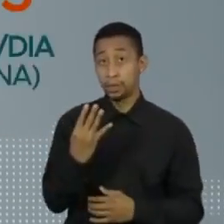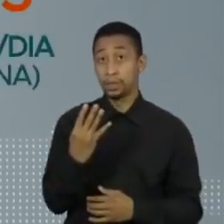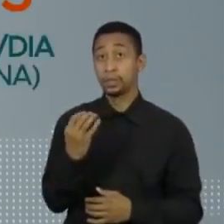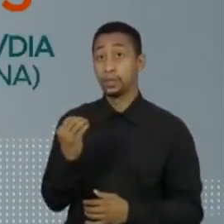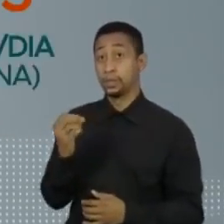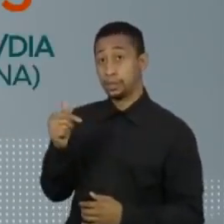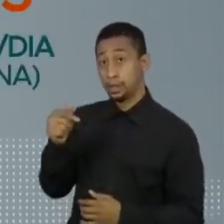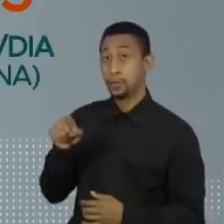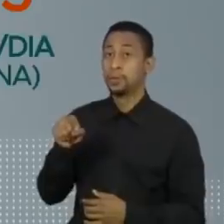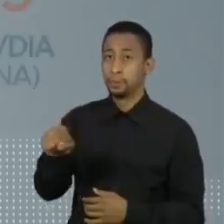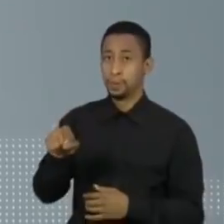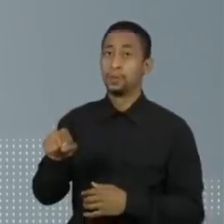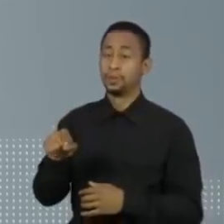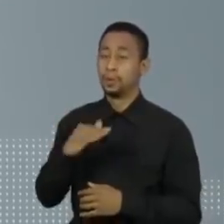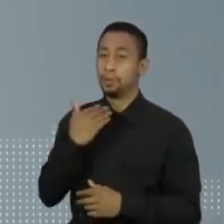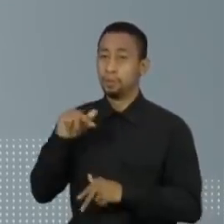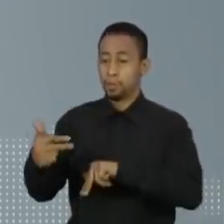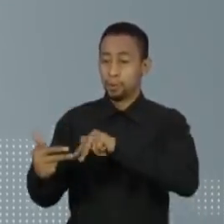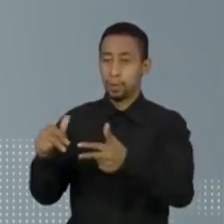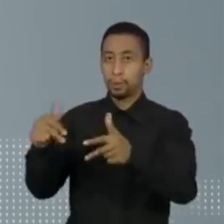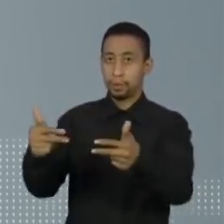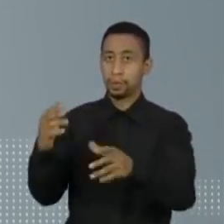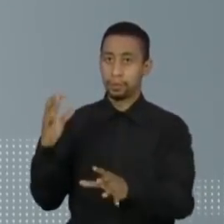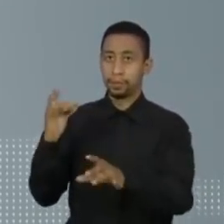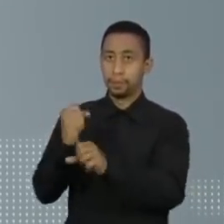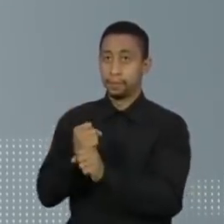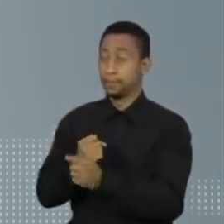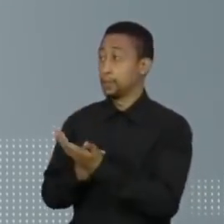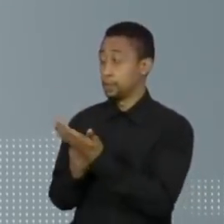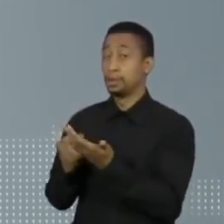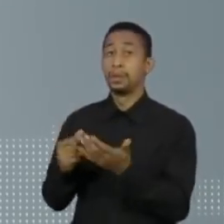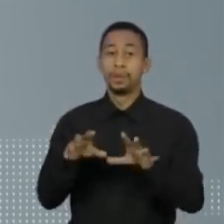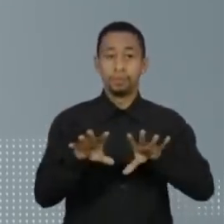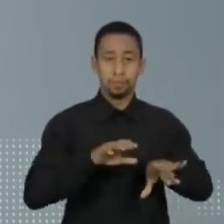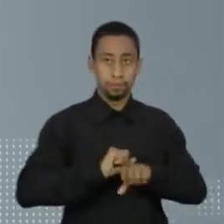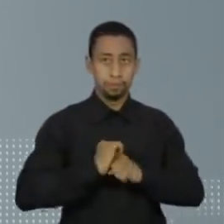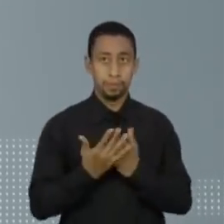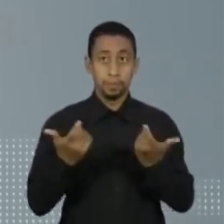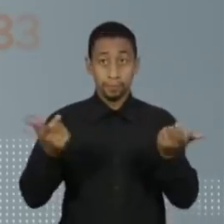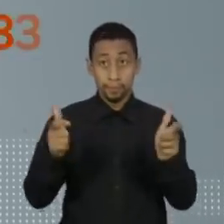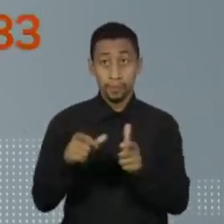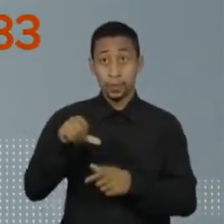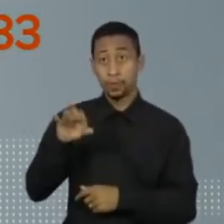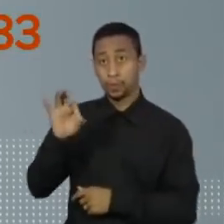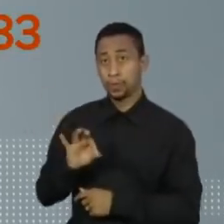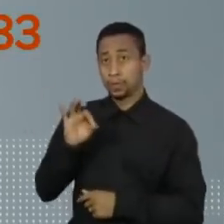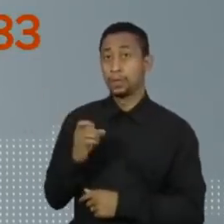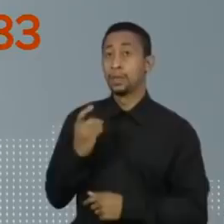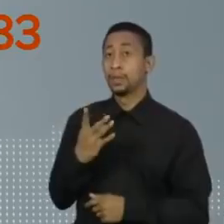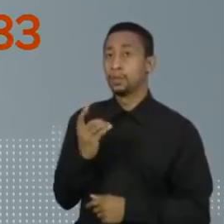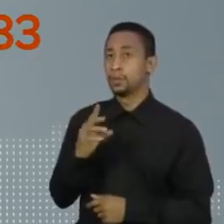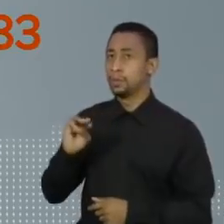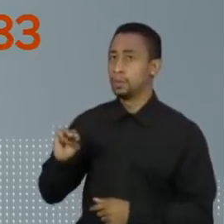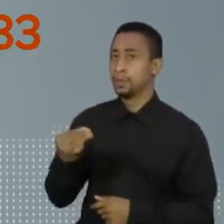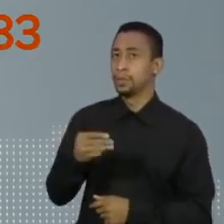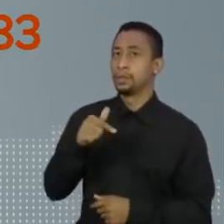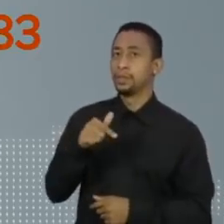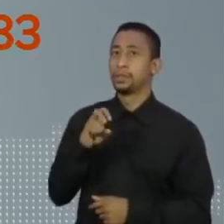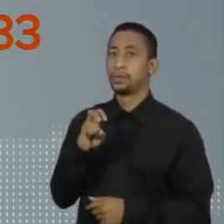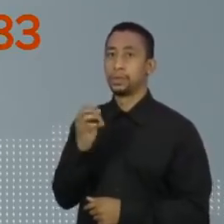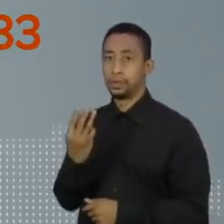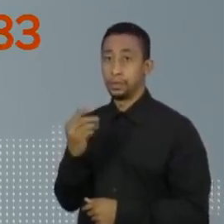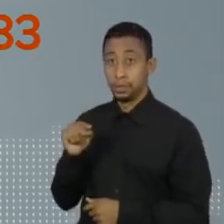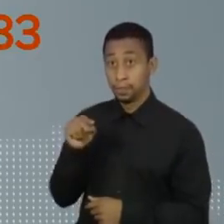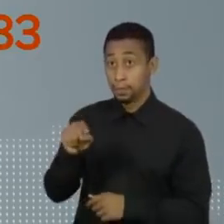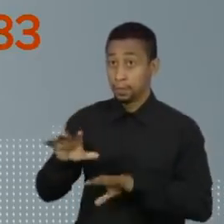407 mil no total a média de casos cai nove porcento ultrapassando 14 milhões e setecentos